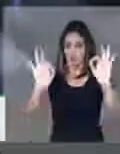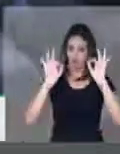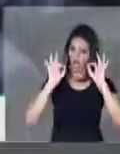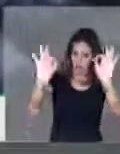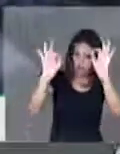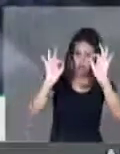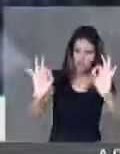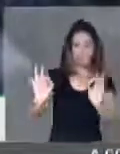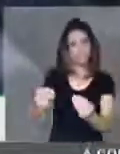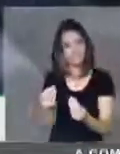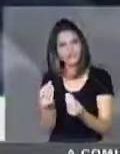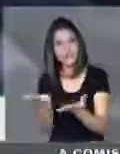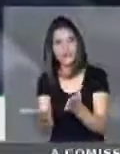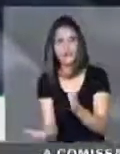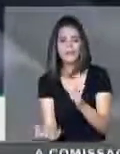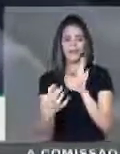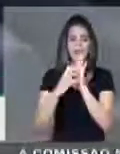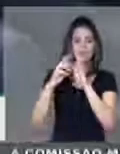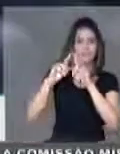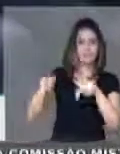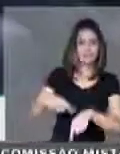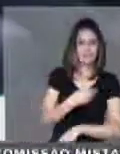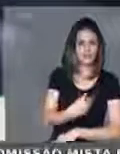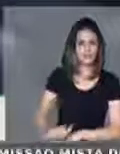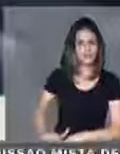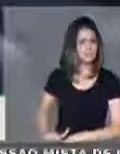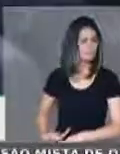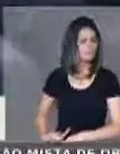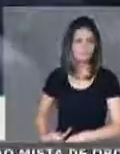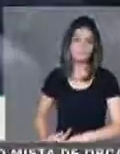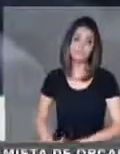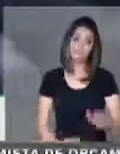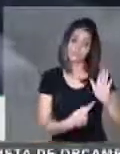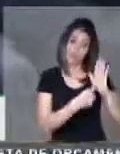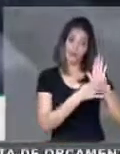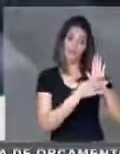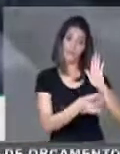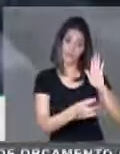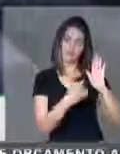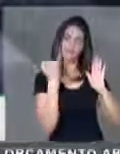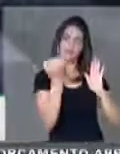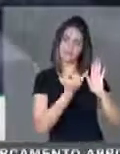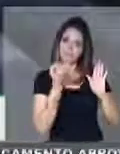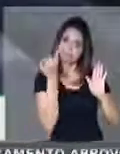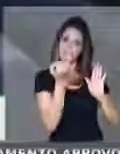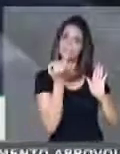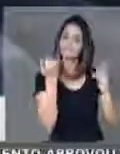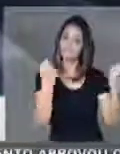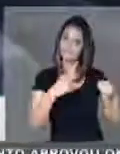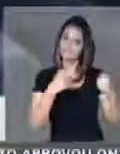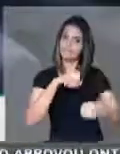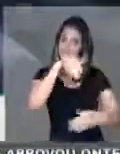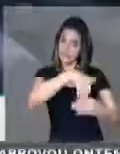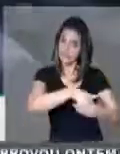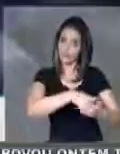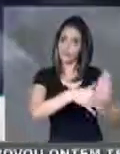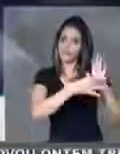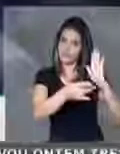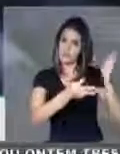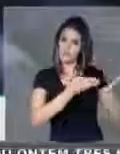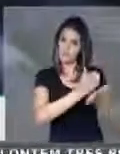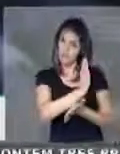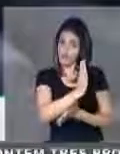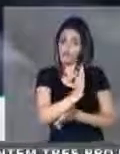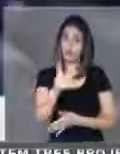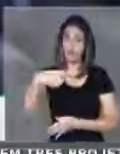ao servidor público, ao serviço público. Por isso entendemos que essa emenda é plausível, é importante a votação desse destaque e